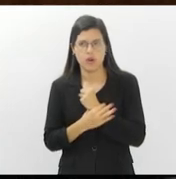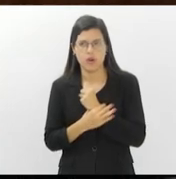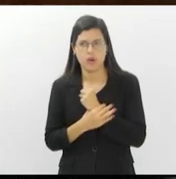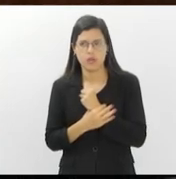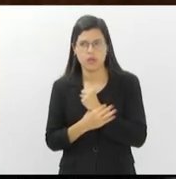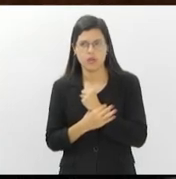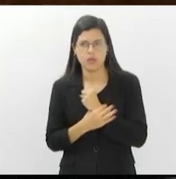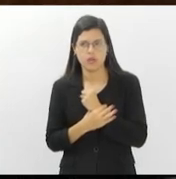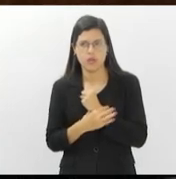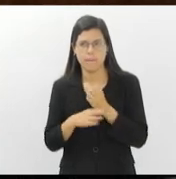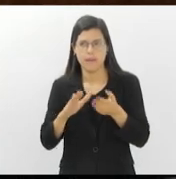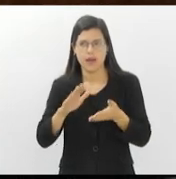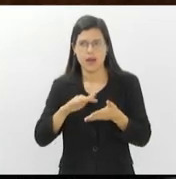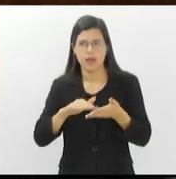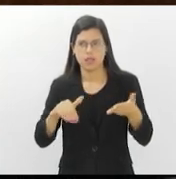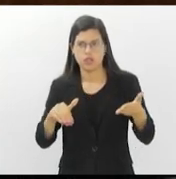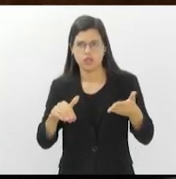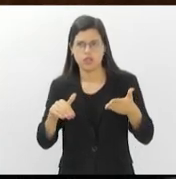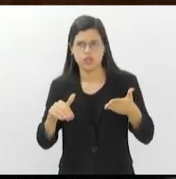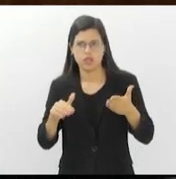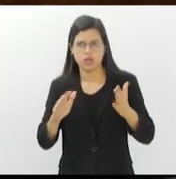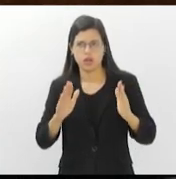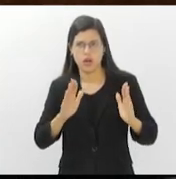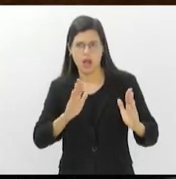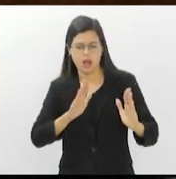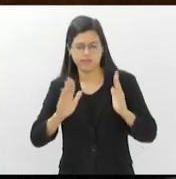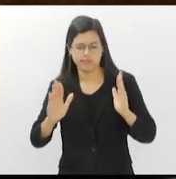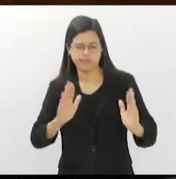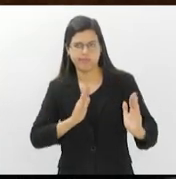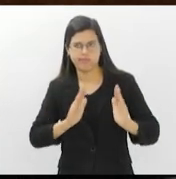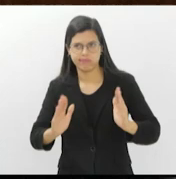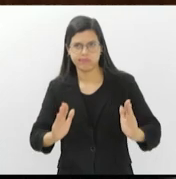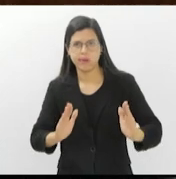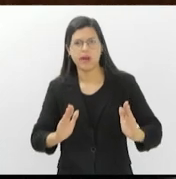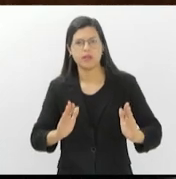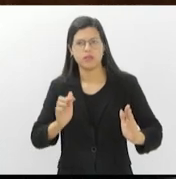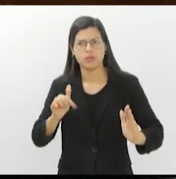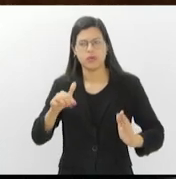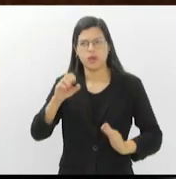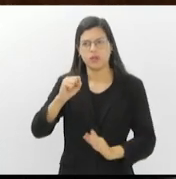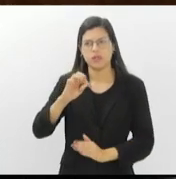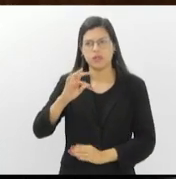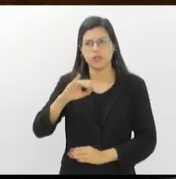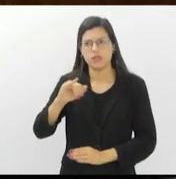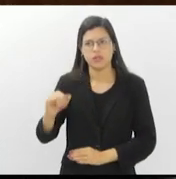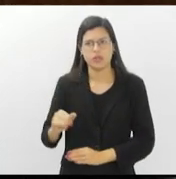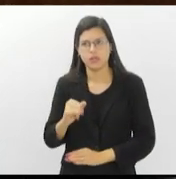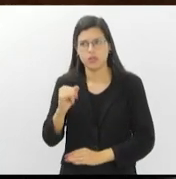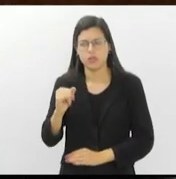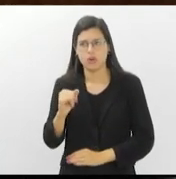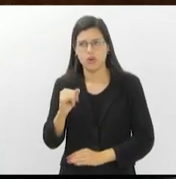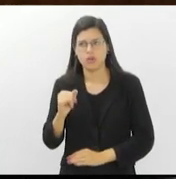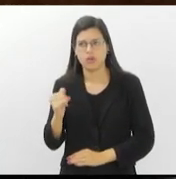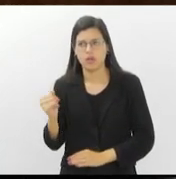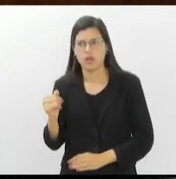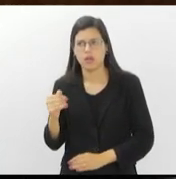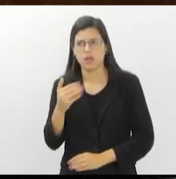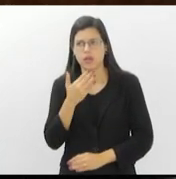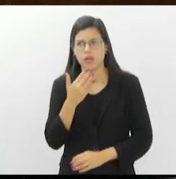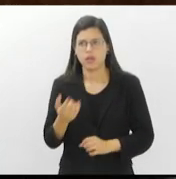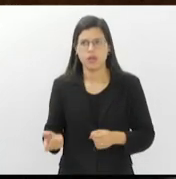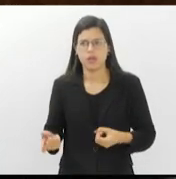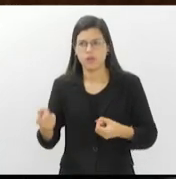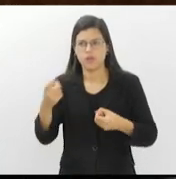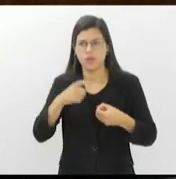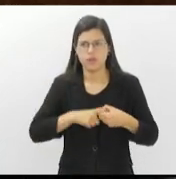a decadência. Então, está afastada a decadência pelo STJ. E determinar o retorno dos autos